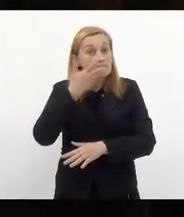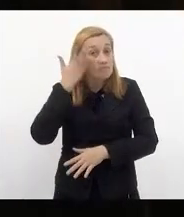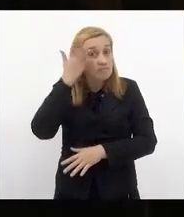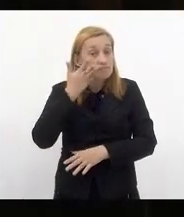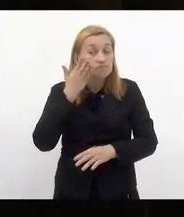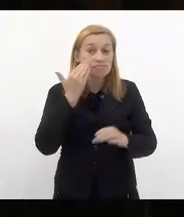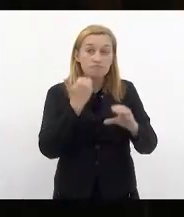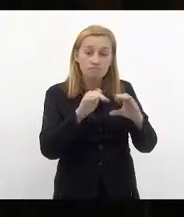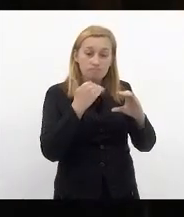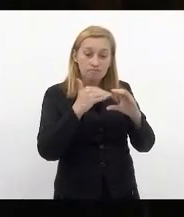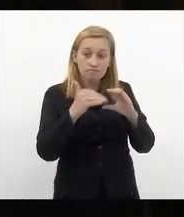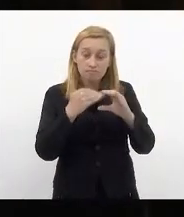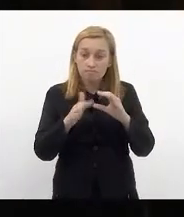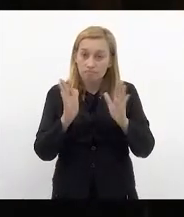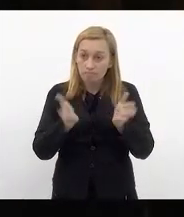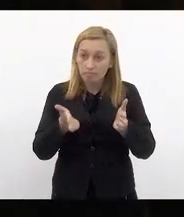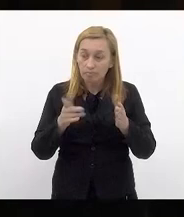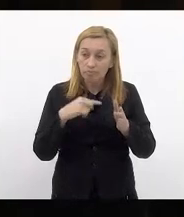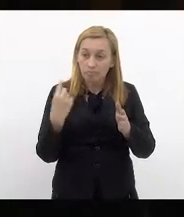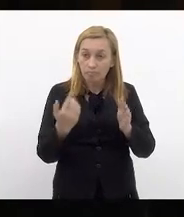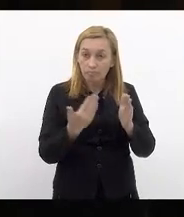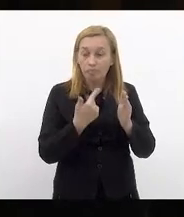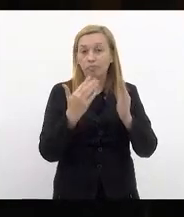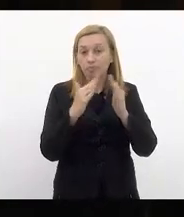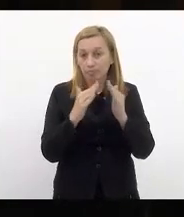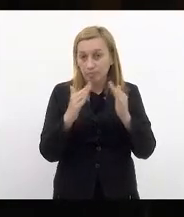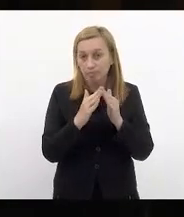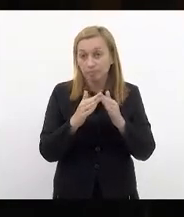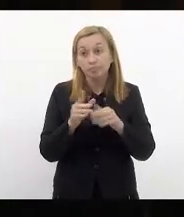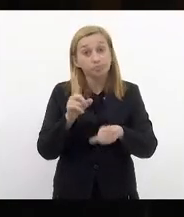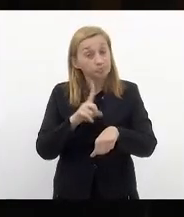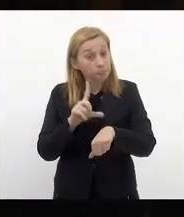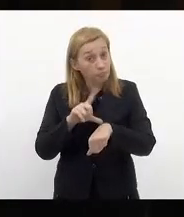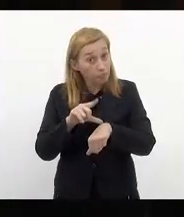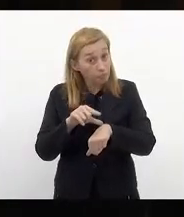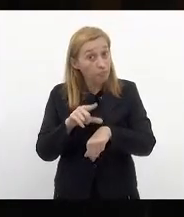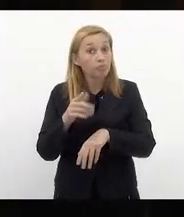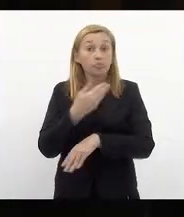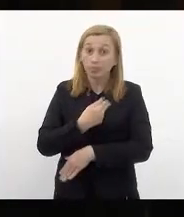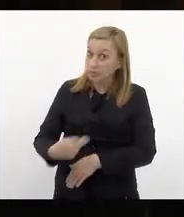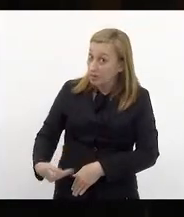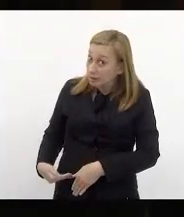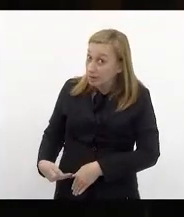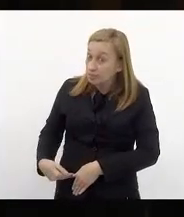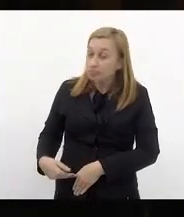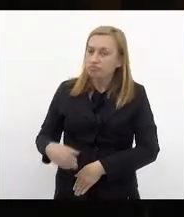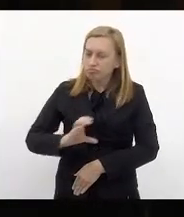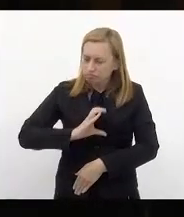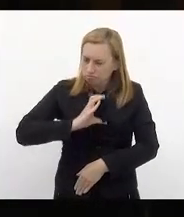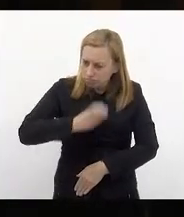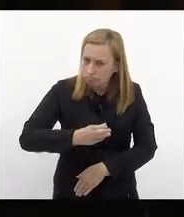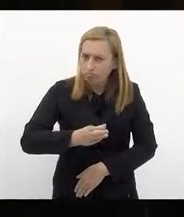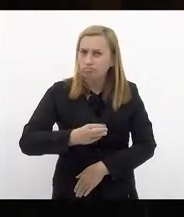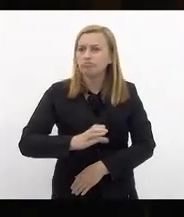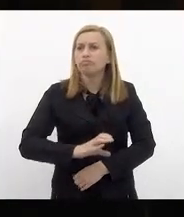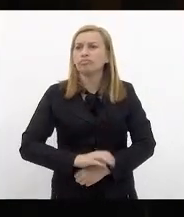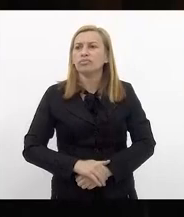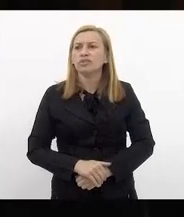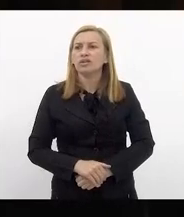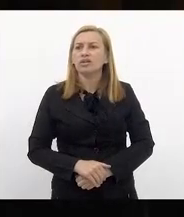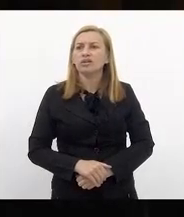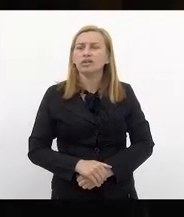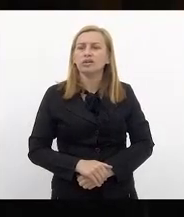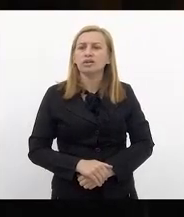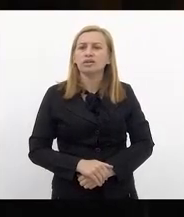foram enviadas aqui para o nosso legislativo. Está na hora, governador, tenha coragem, faça